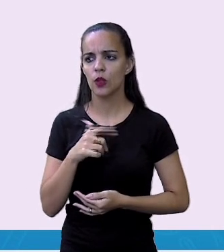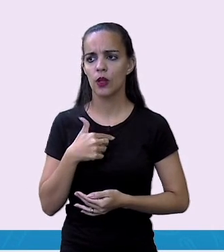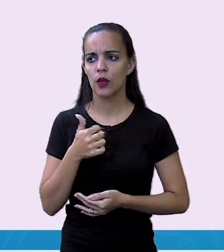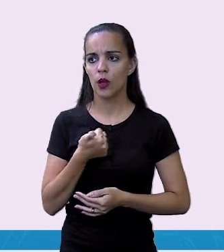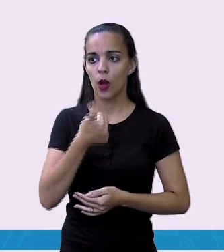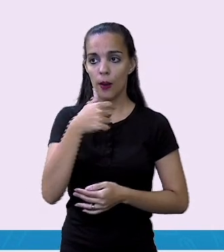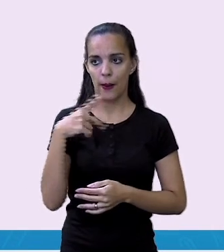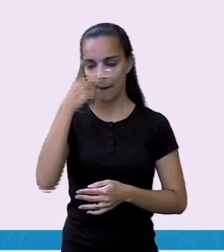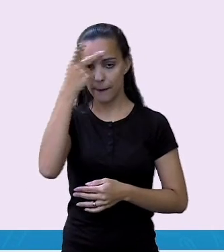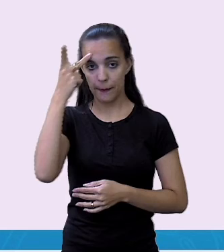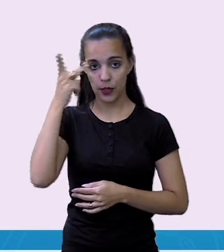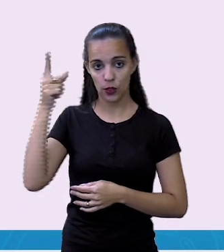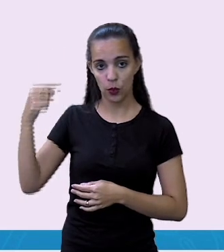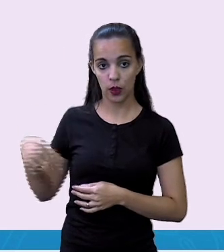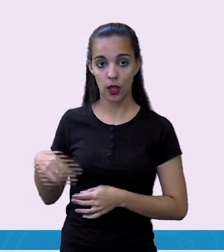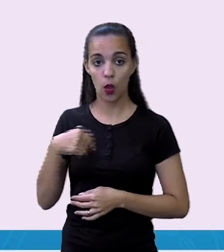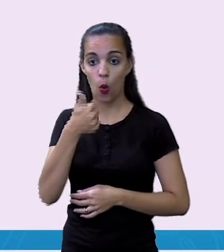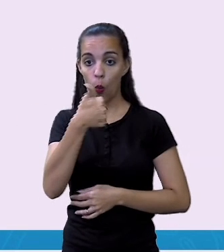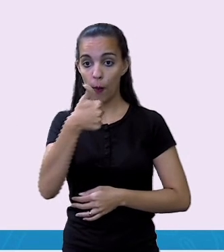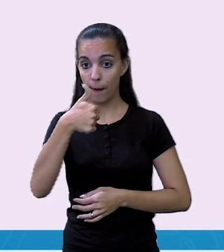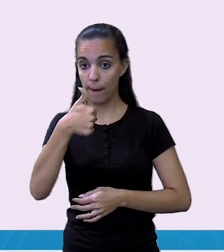1,69 m é a minha altura.